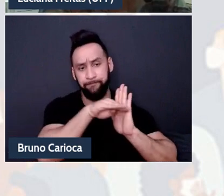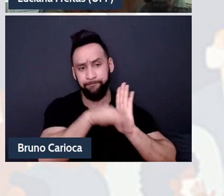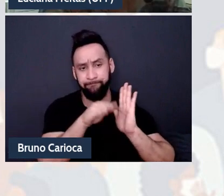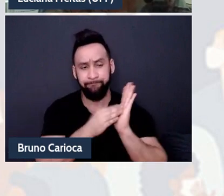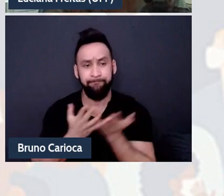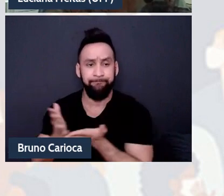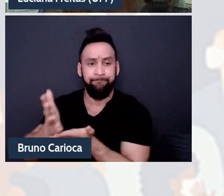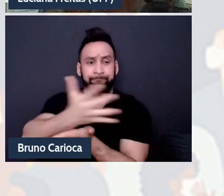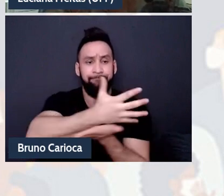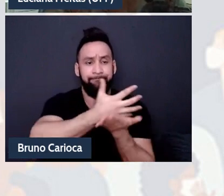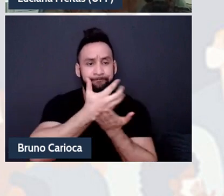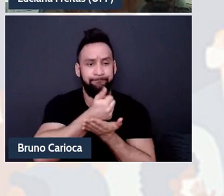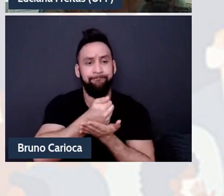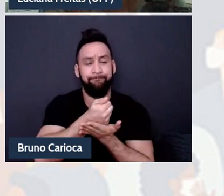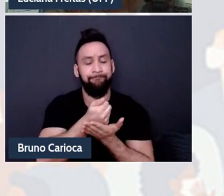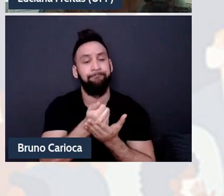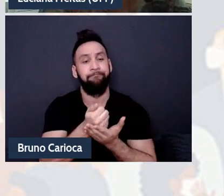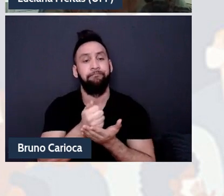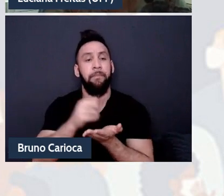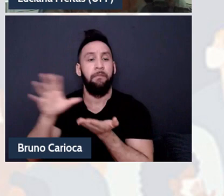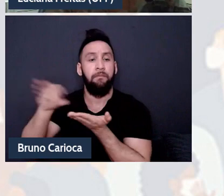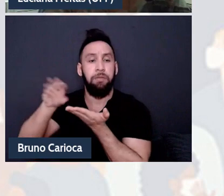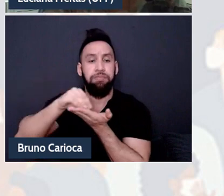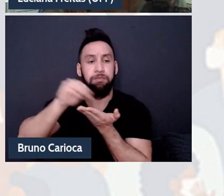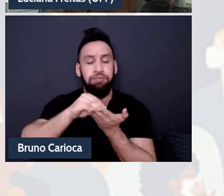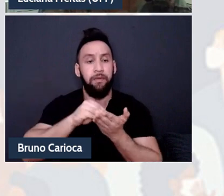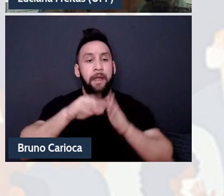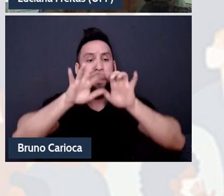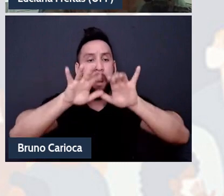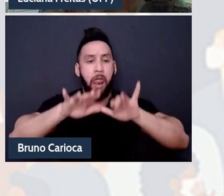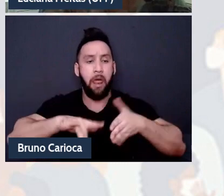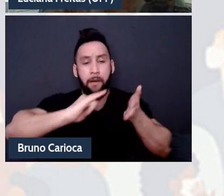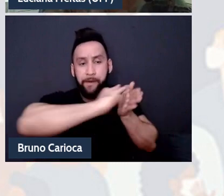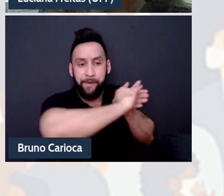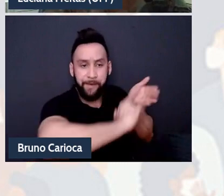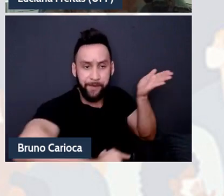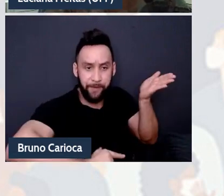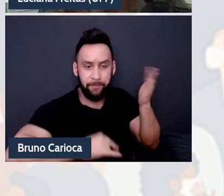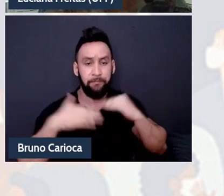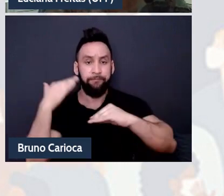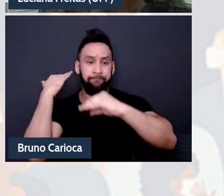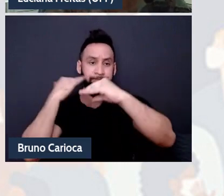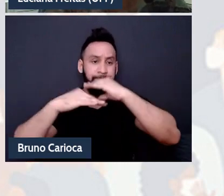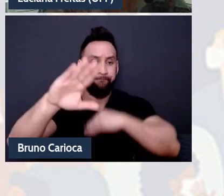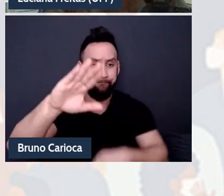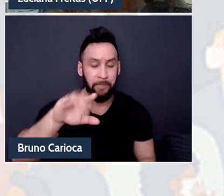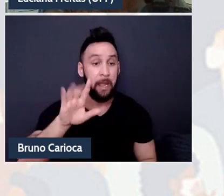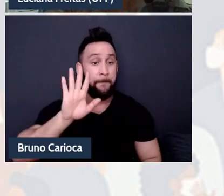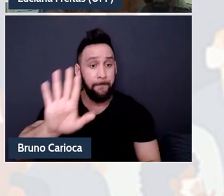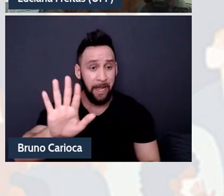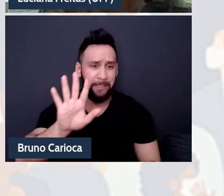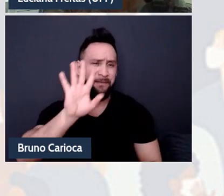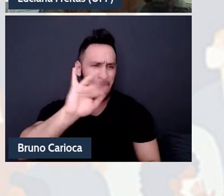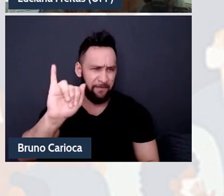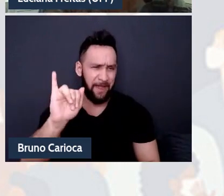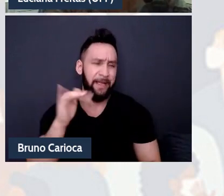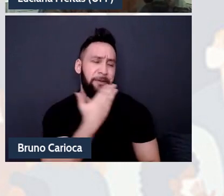muito bem que nós vamos ser ignorados, pelo menos enquanto a reforma do ensino médio não